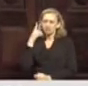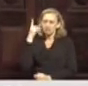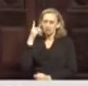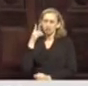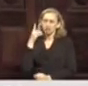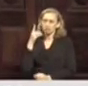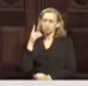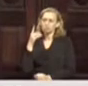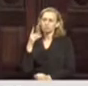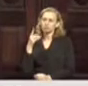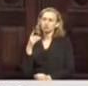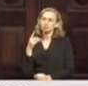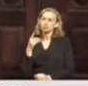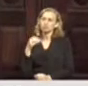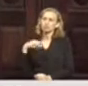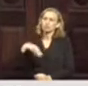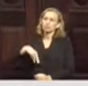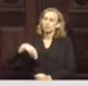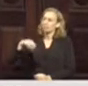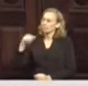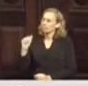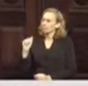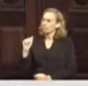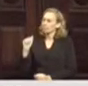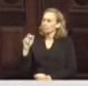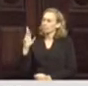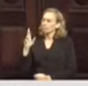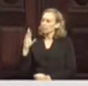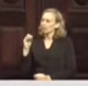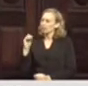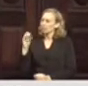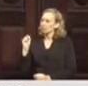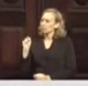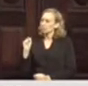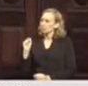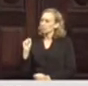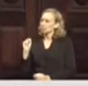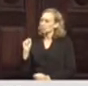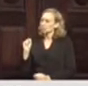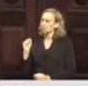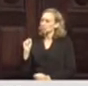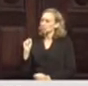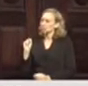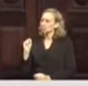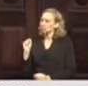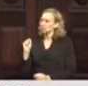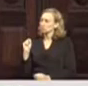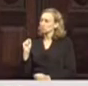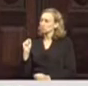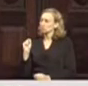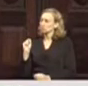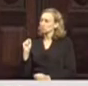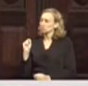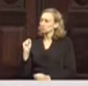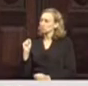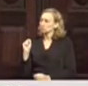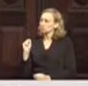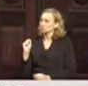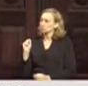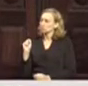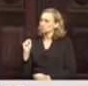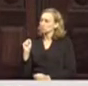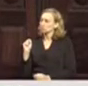Gerais, Marcos Pestana, estaria desautorizando, pelo menos a notícia